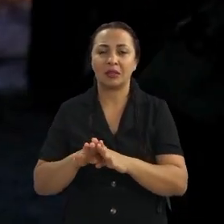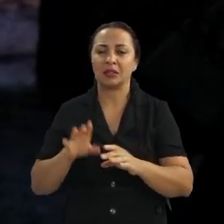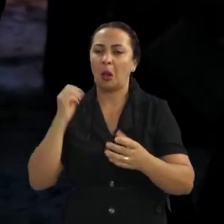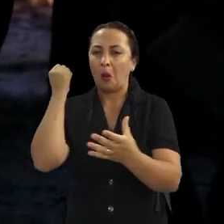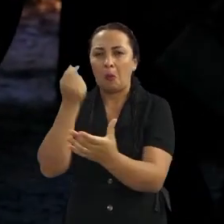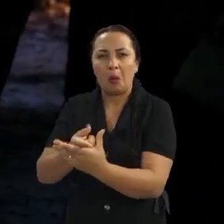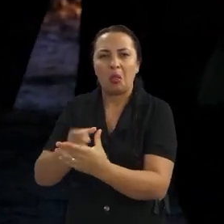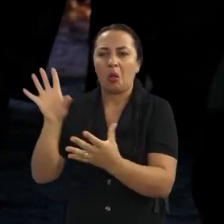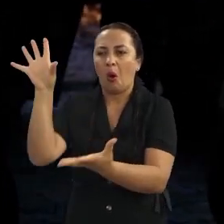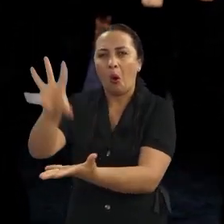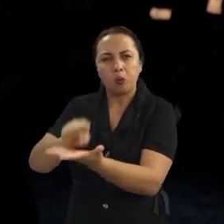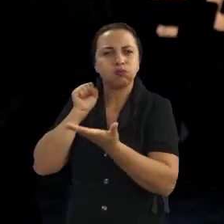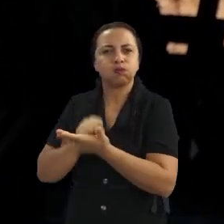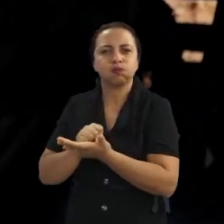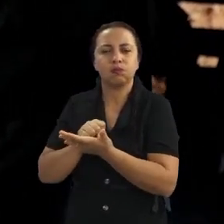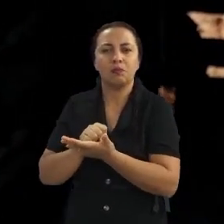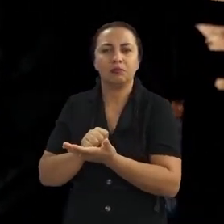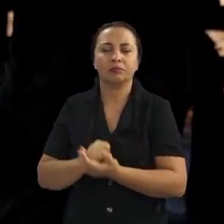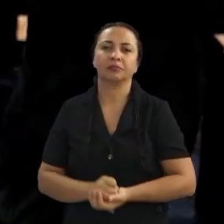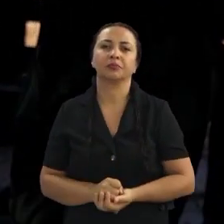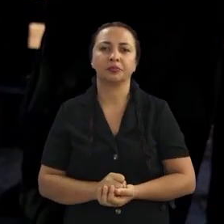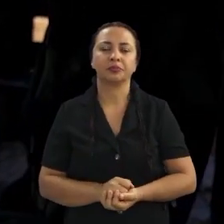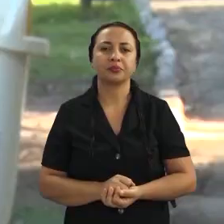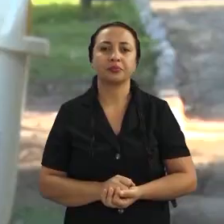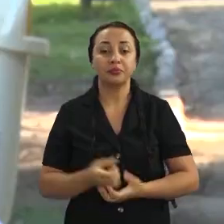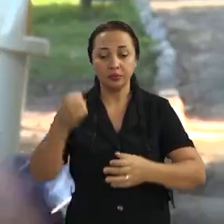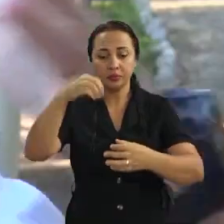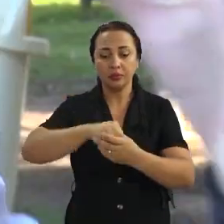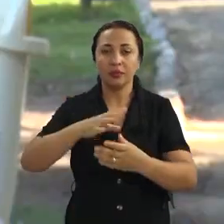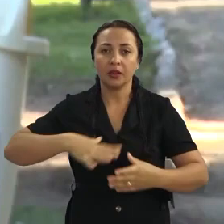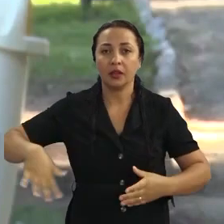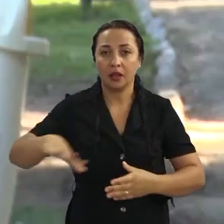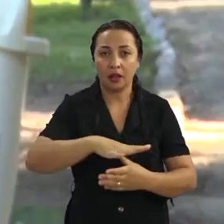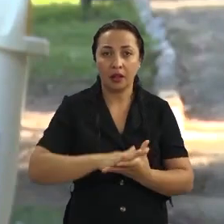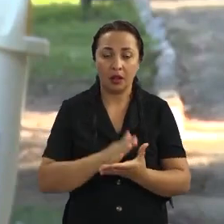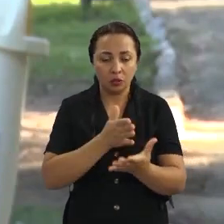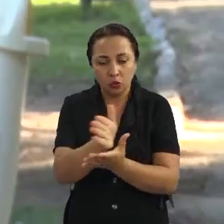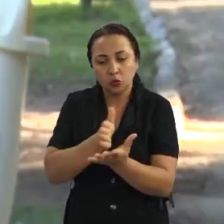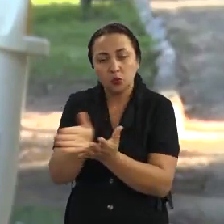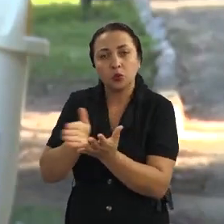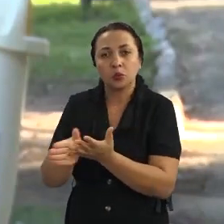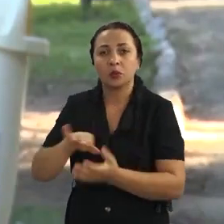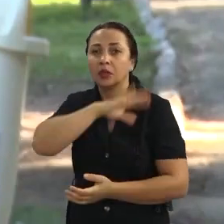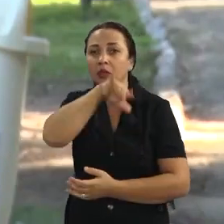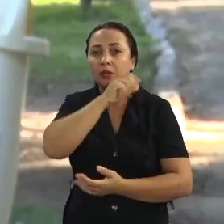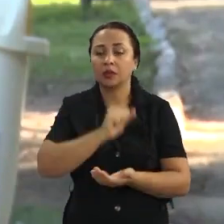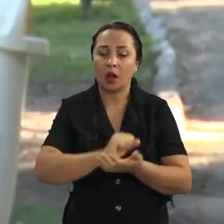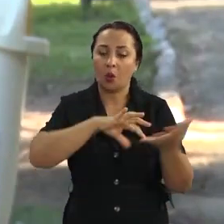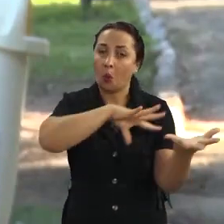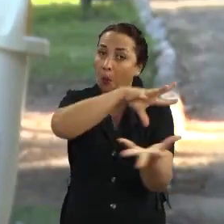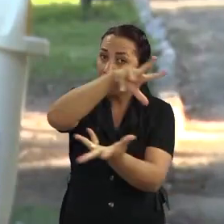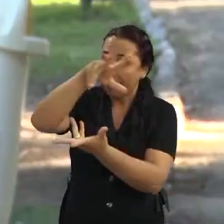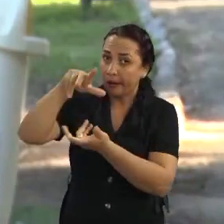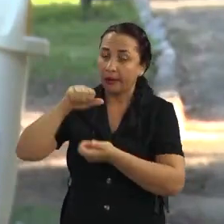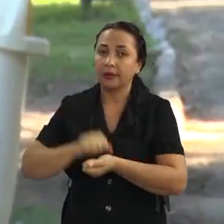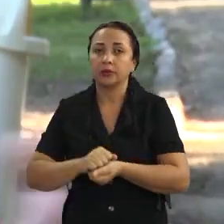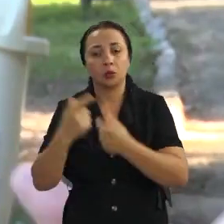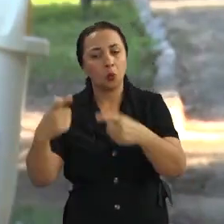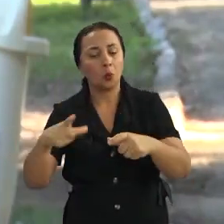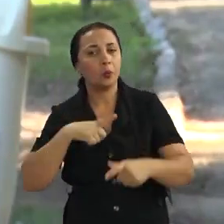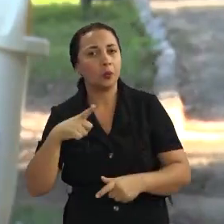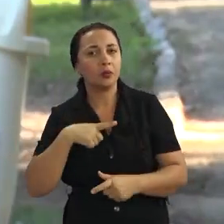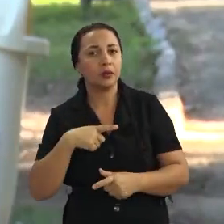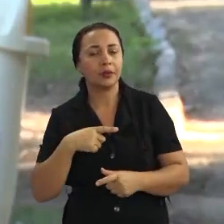sejam confiscados e sobre explorados dentro da área de distribuição desses animais ao longo do planeta